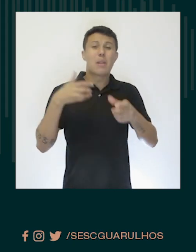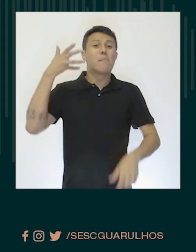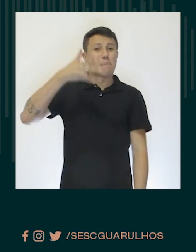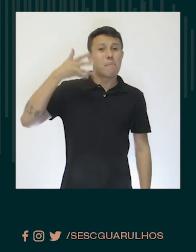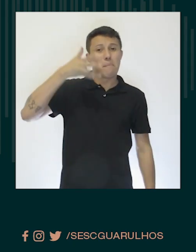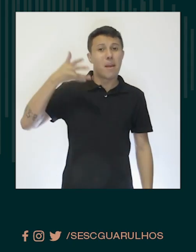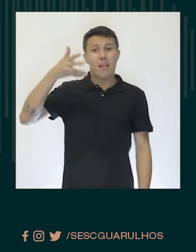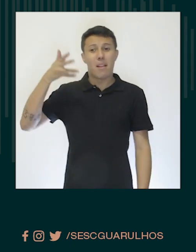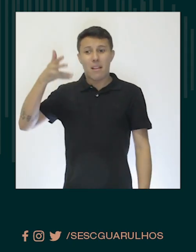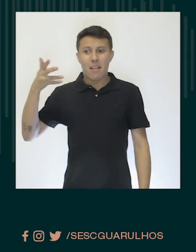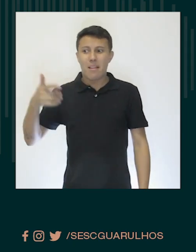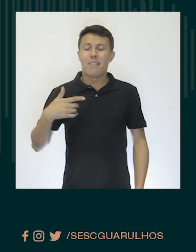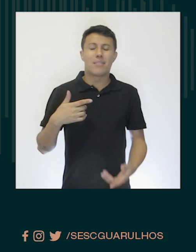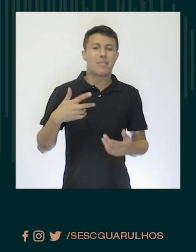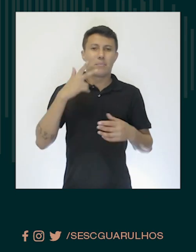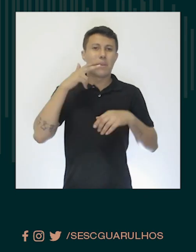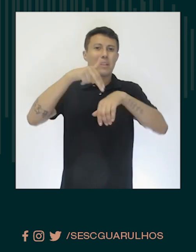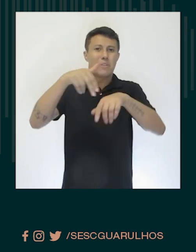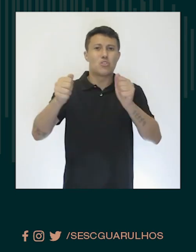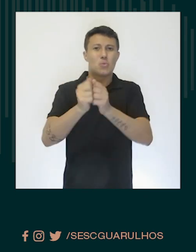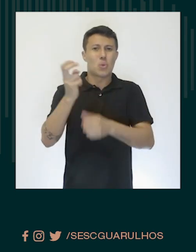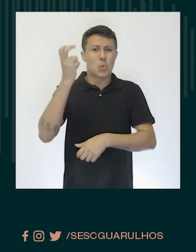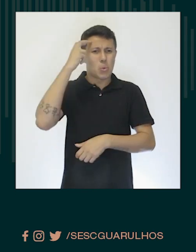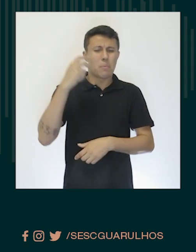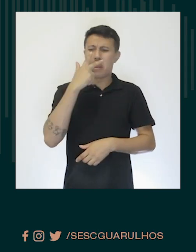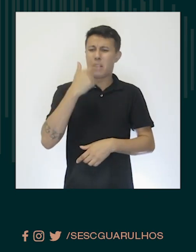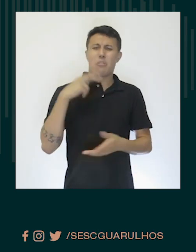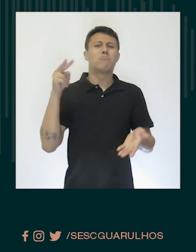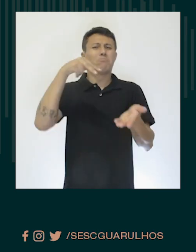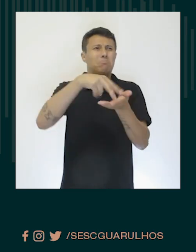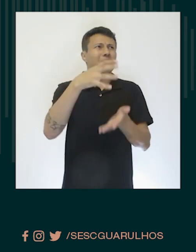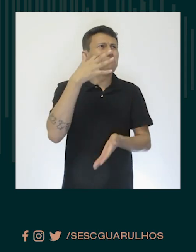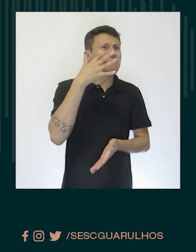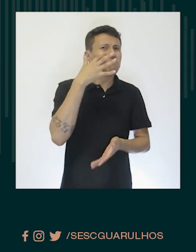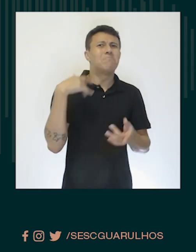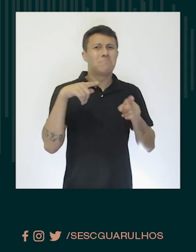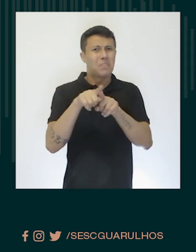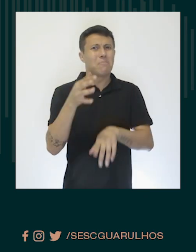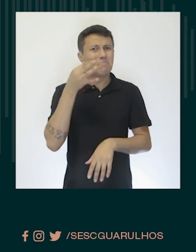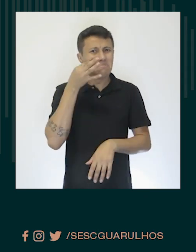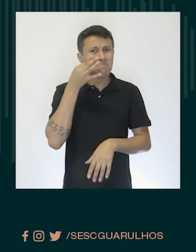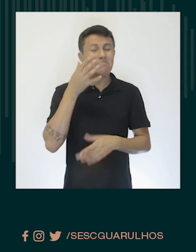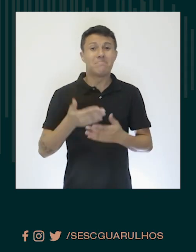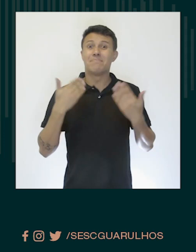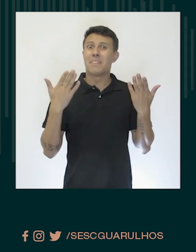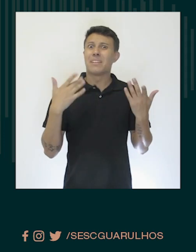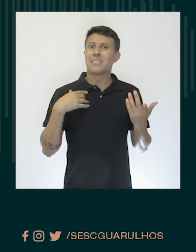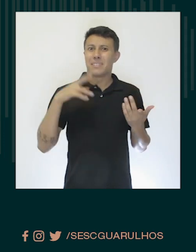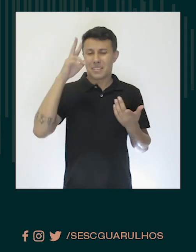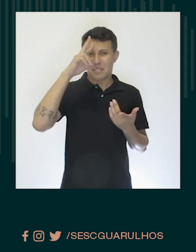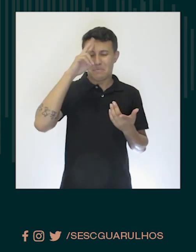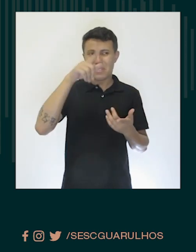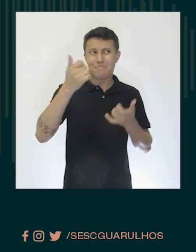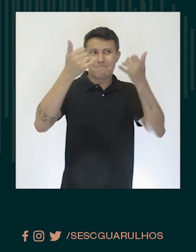umas palestras e as fotos estavam expostas ali no Centro Cultural. Acho que eu tava nesse dia aí. E